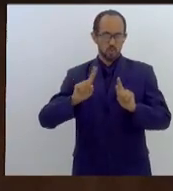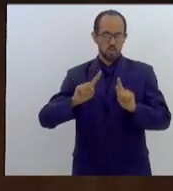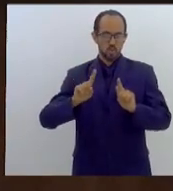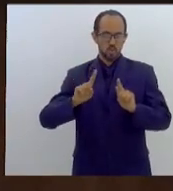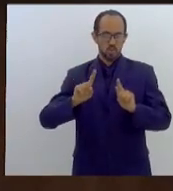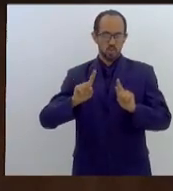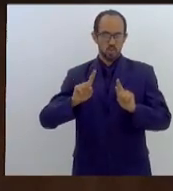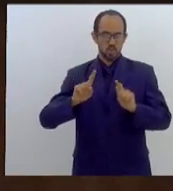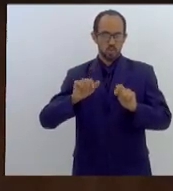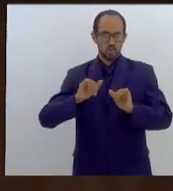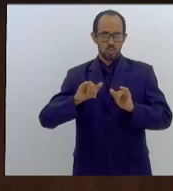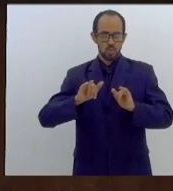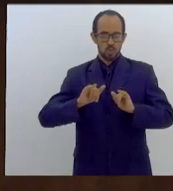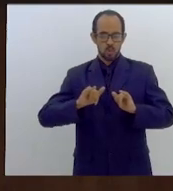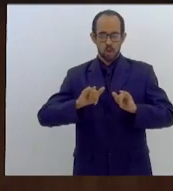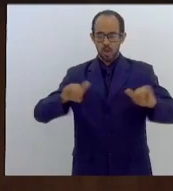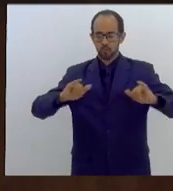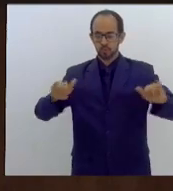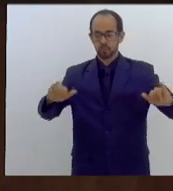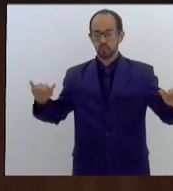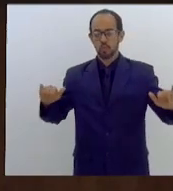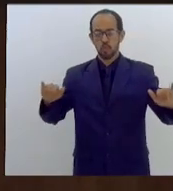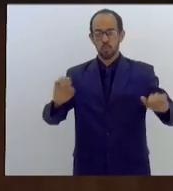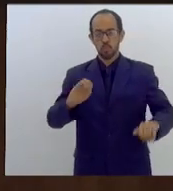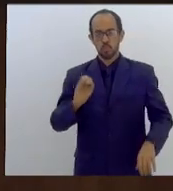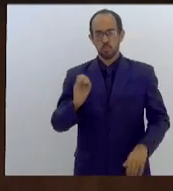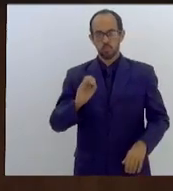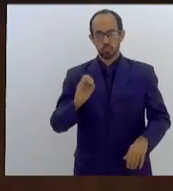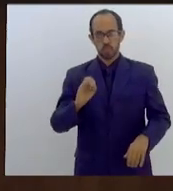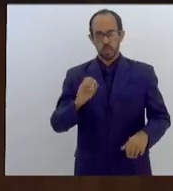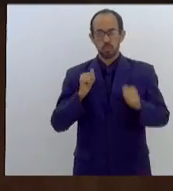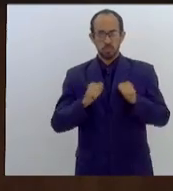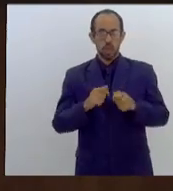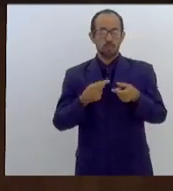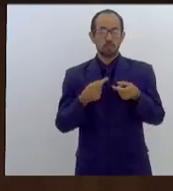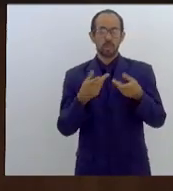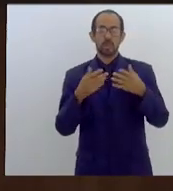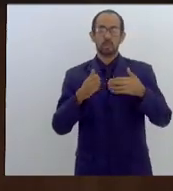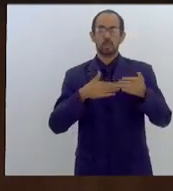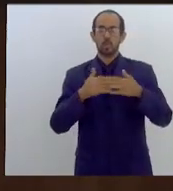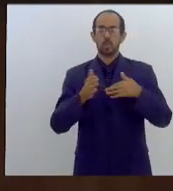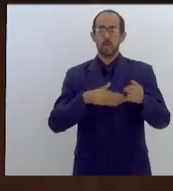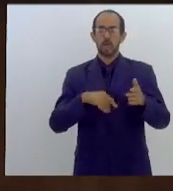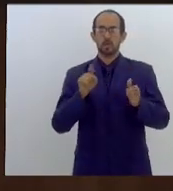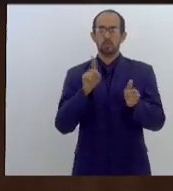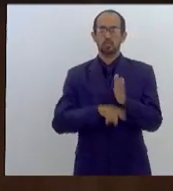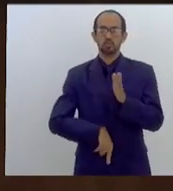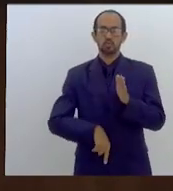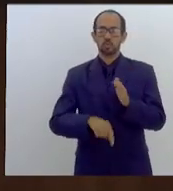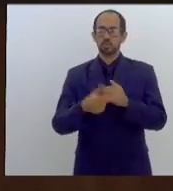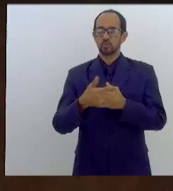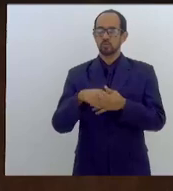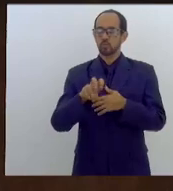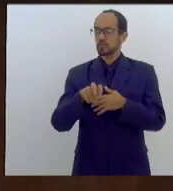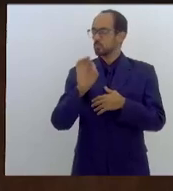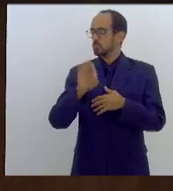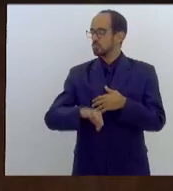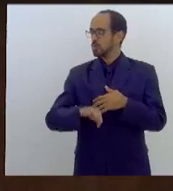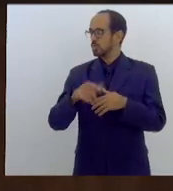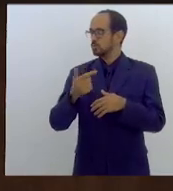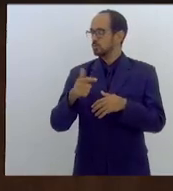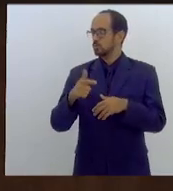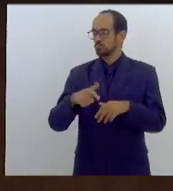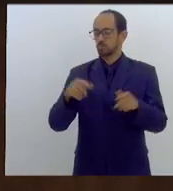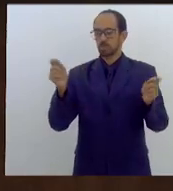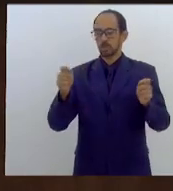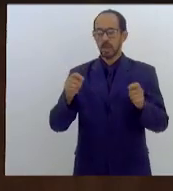ninguém, o Estado poder vender para quem quiser com 25% de abatimento, isso não tem respaldo em nada.